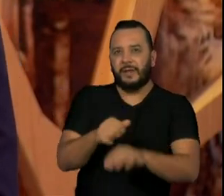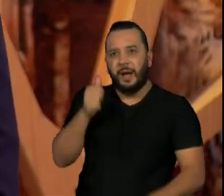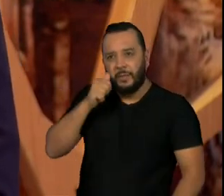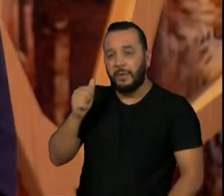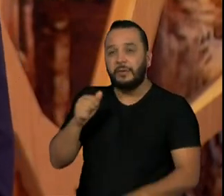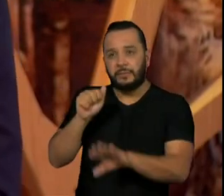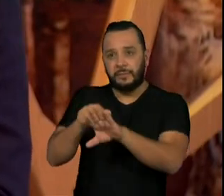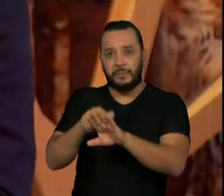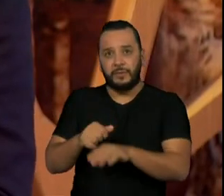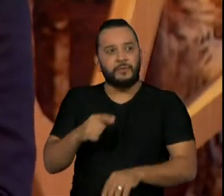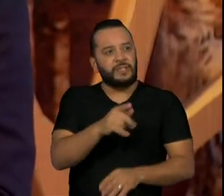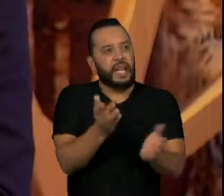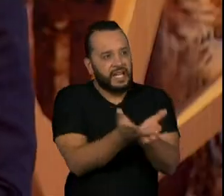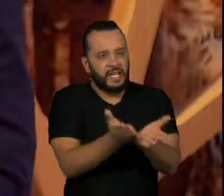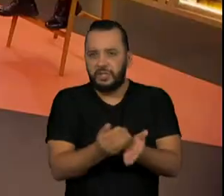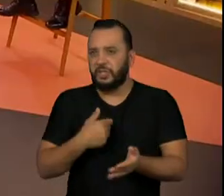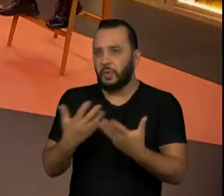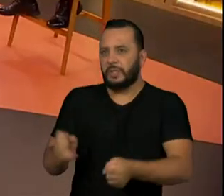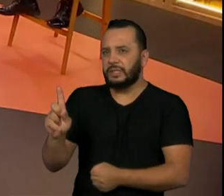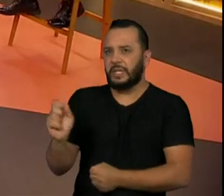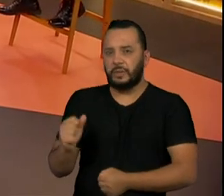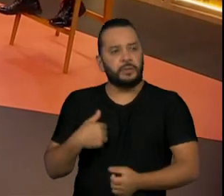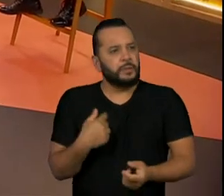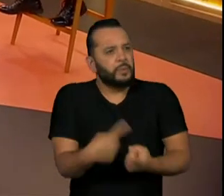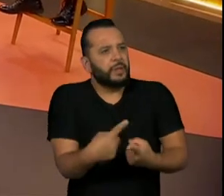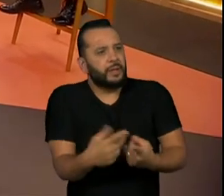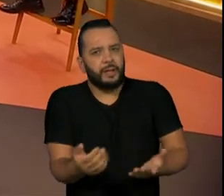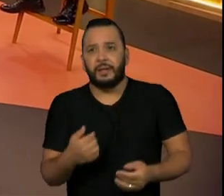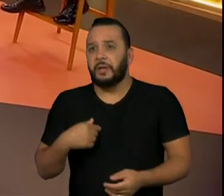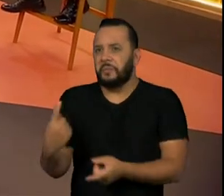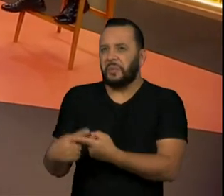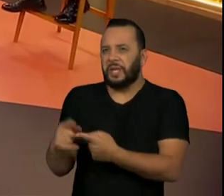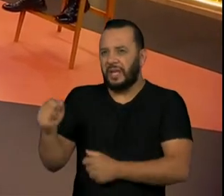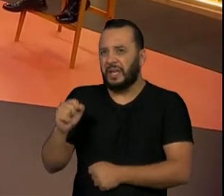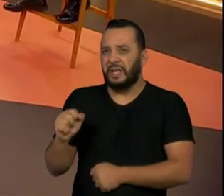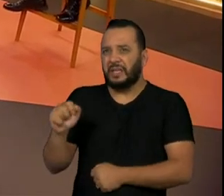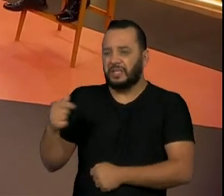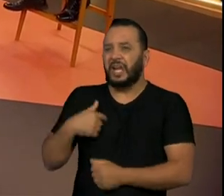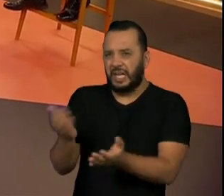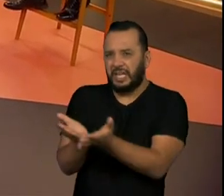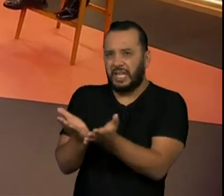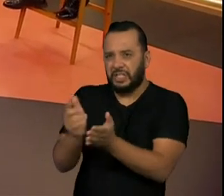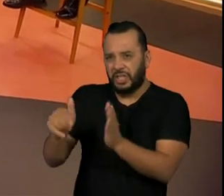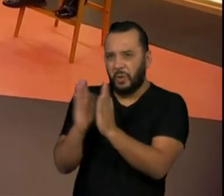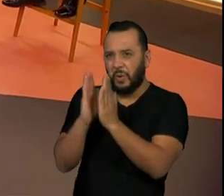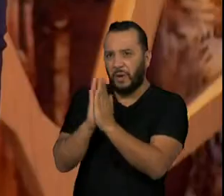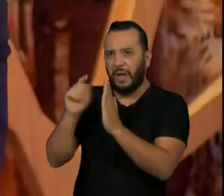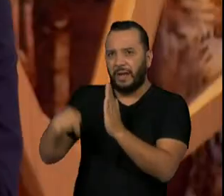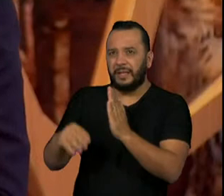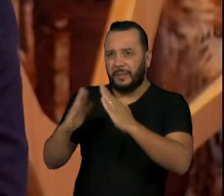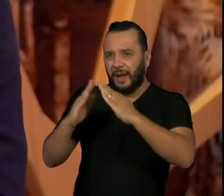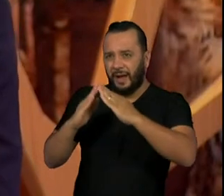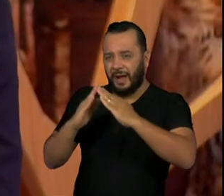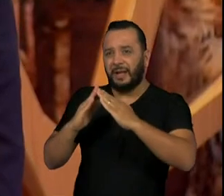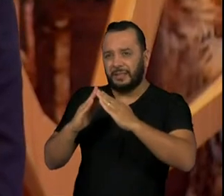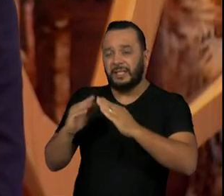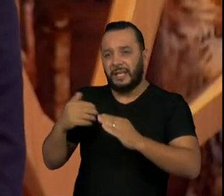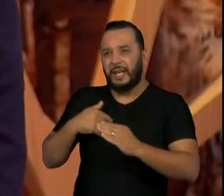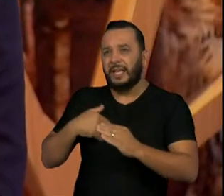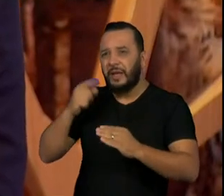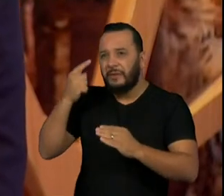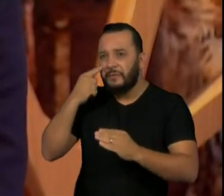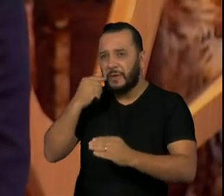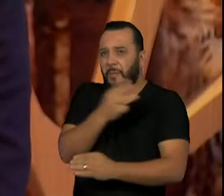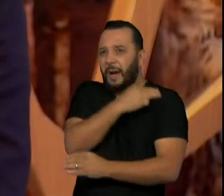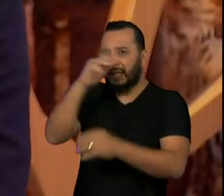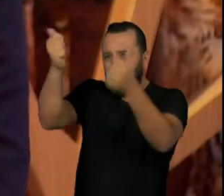crente? Eu falei, sou, então não vou te receber na minha casa. Eu falei, por quê? Ela falou, porque uma vez eu trouxe um crente para orar na minha casa, quando ele viu uma imagem de Nossa Senhora Aparecida, ele virou e